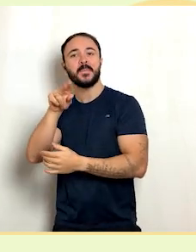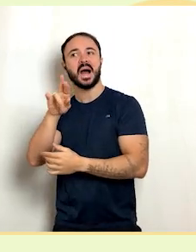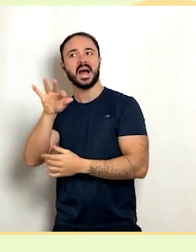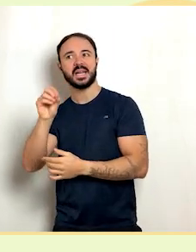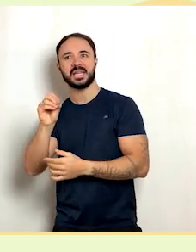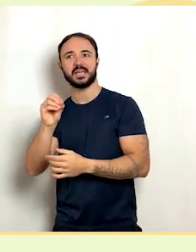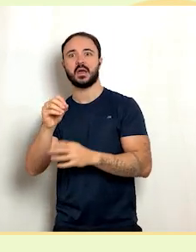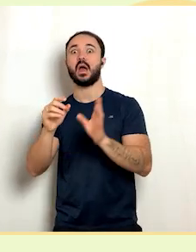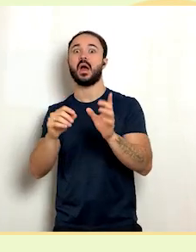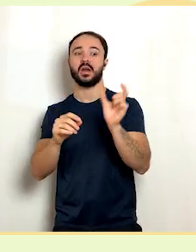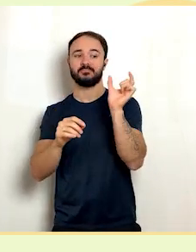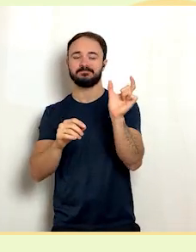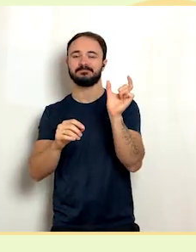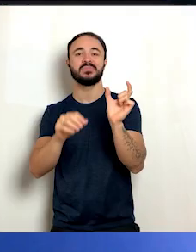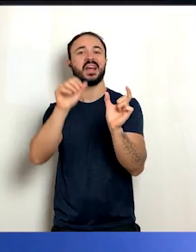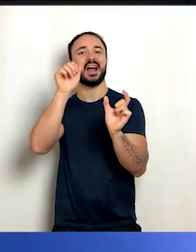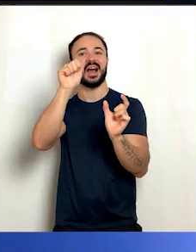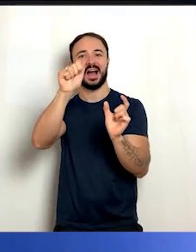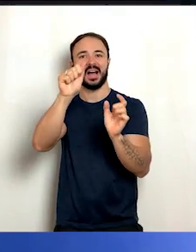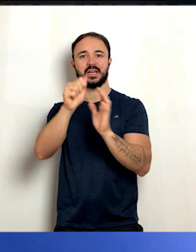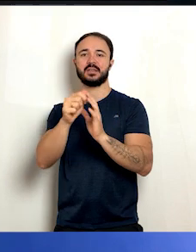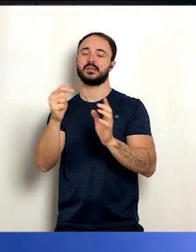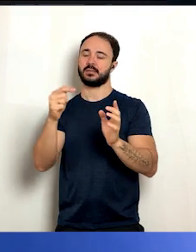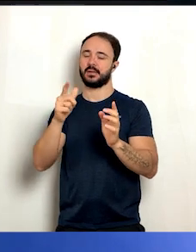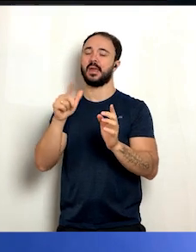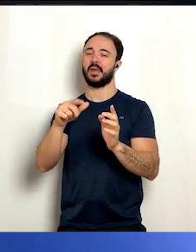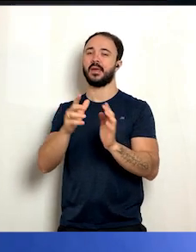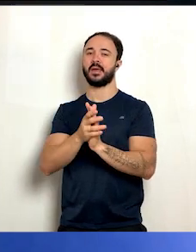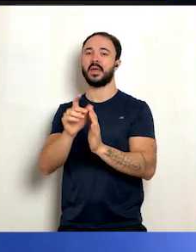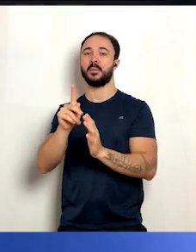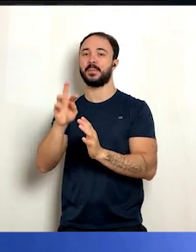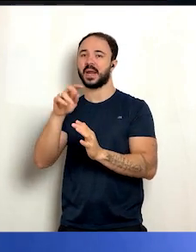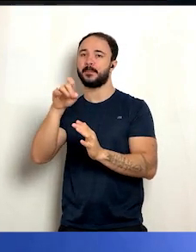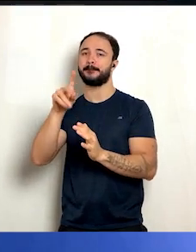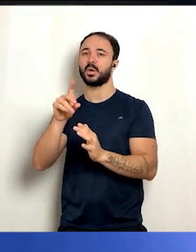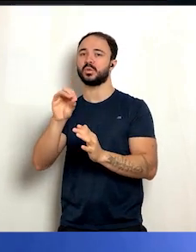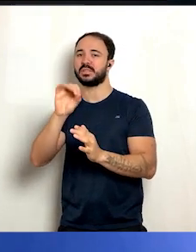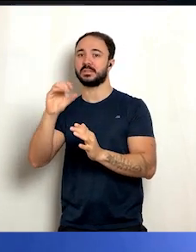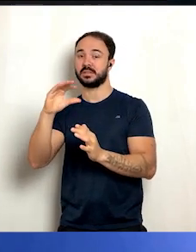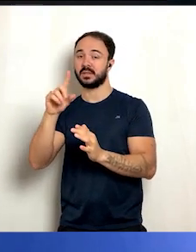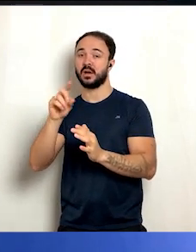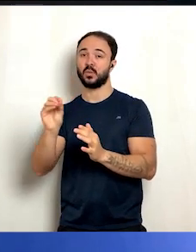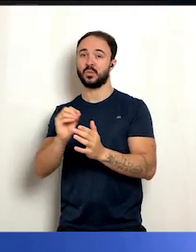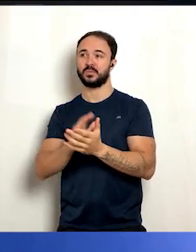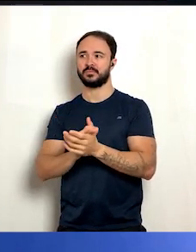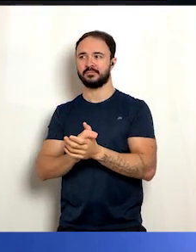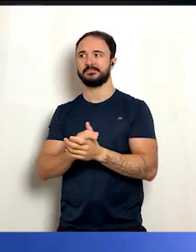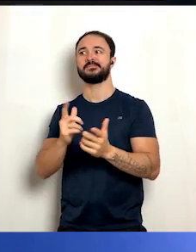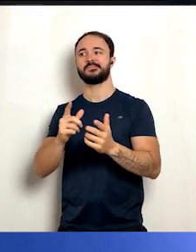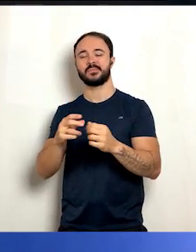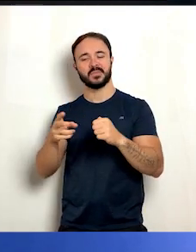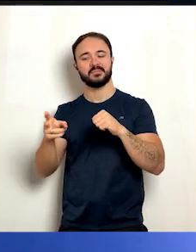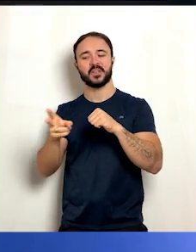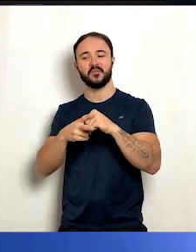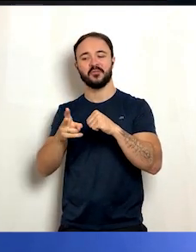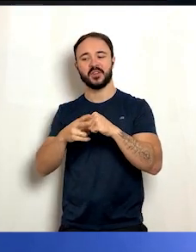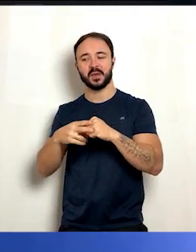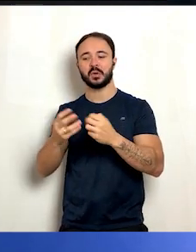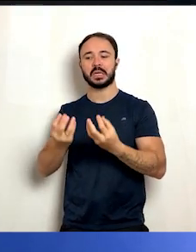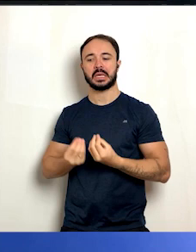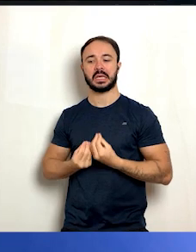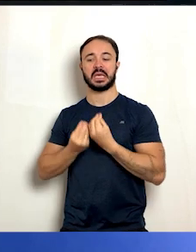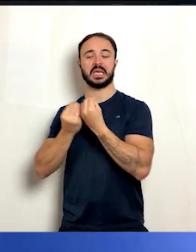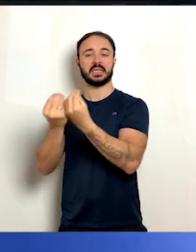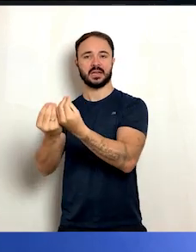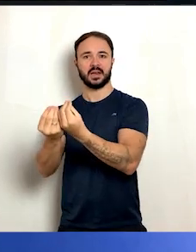que veio acompanhado da preposição. Portanto, este verbo entregar, ele é um verbo transitivo, direto e